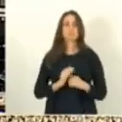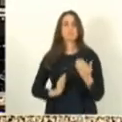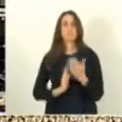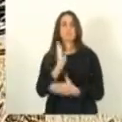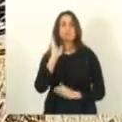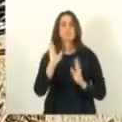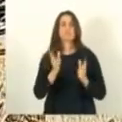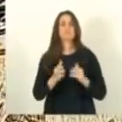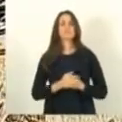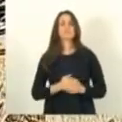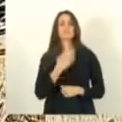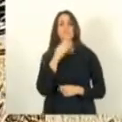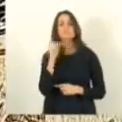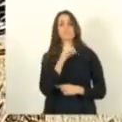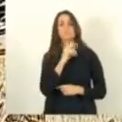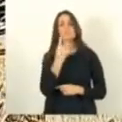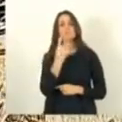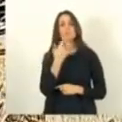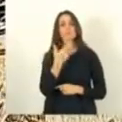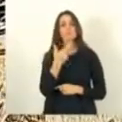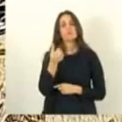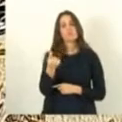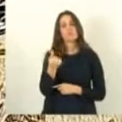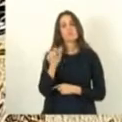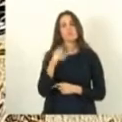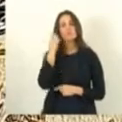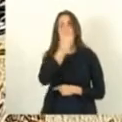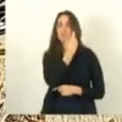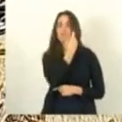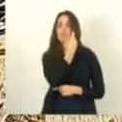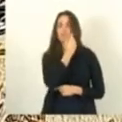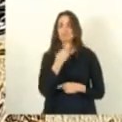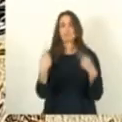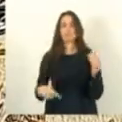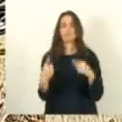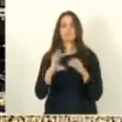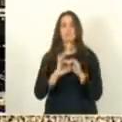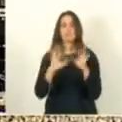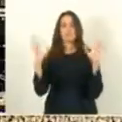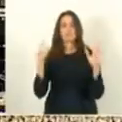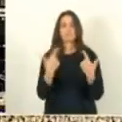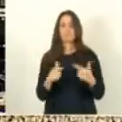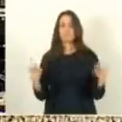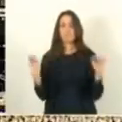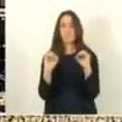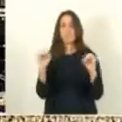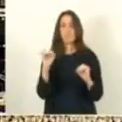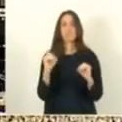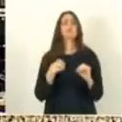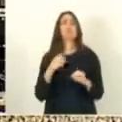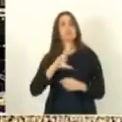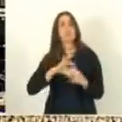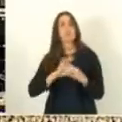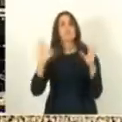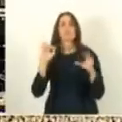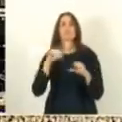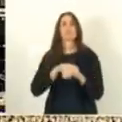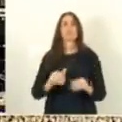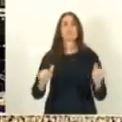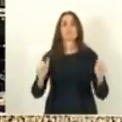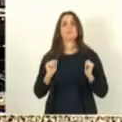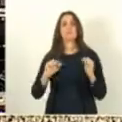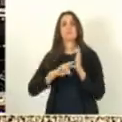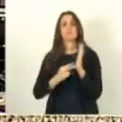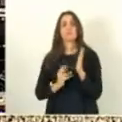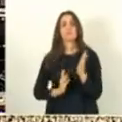Aprovado. Requerimento de urgência 126, deputado Dari Pagundi. Em discussão, não havendo quem queira discutir, em votação. Os deputados que aprovam permaneçam